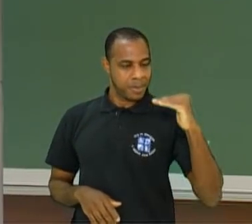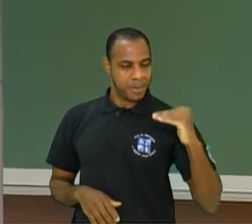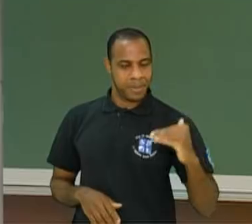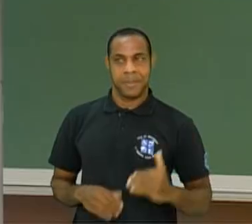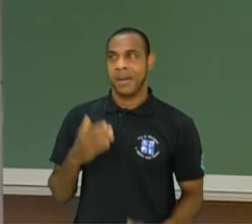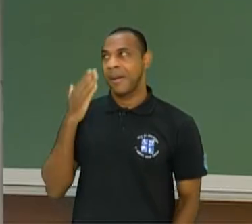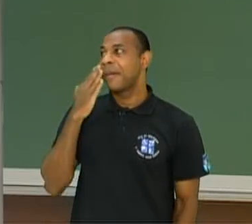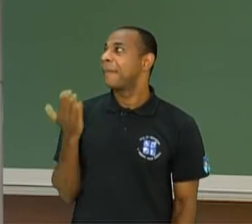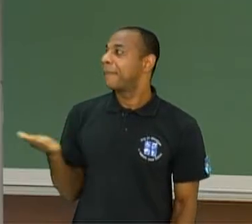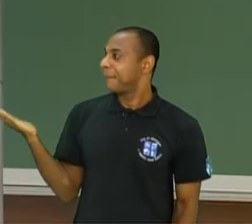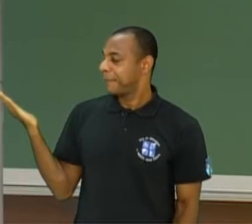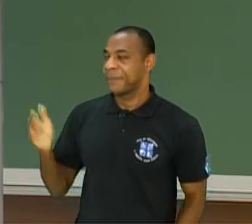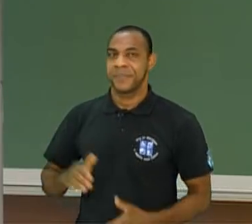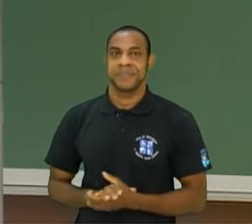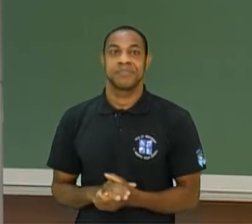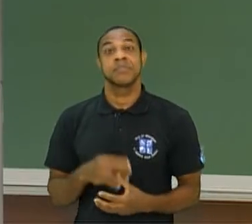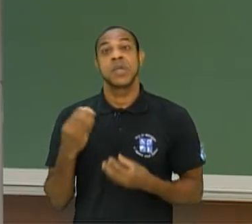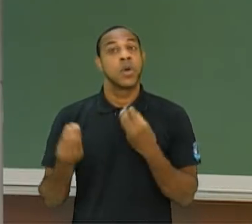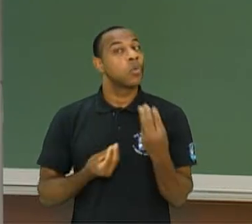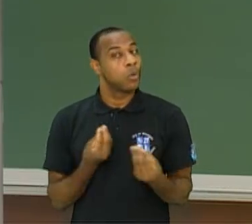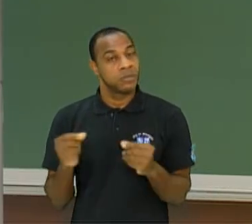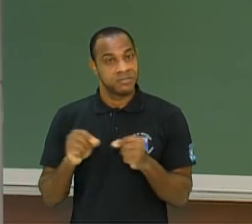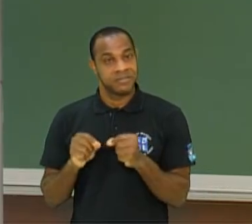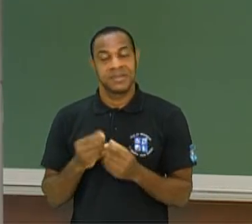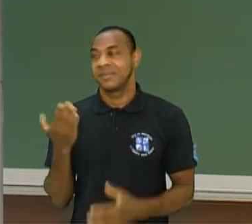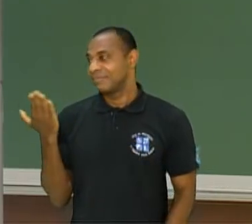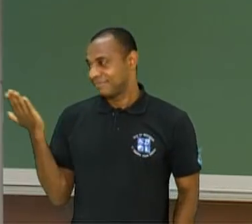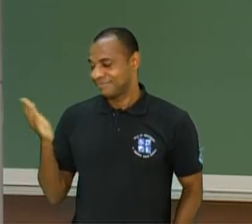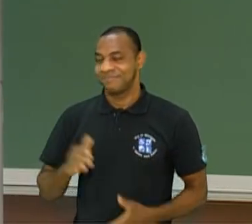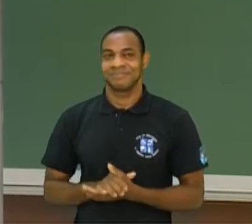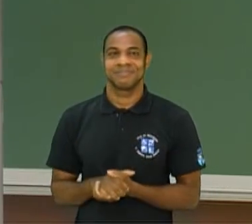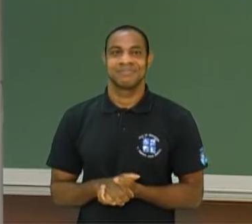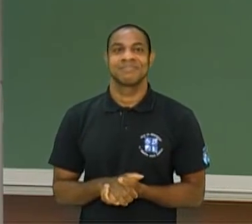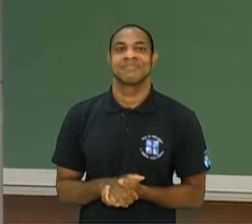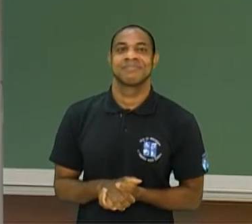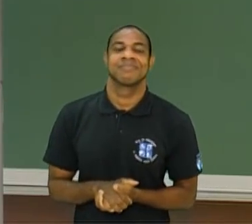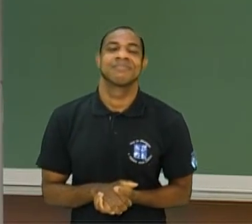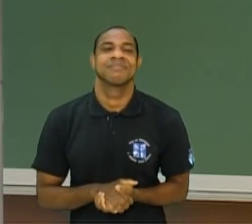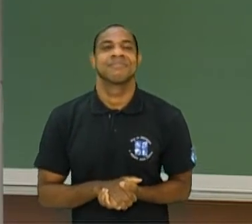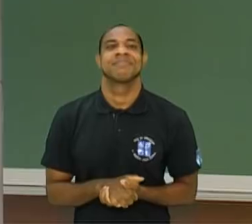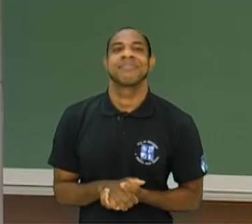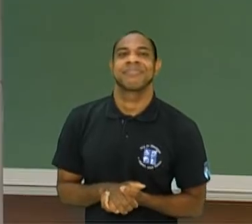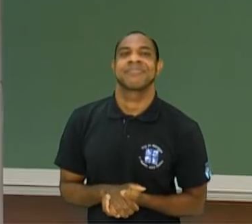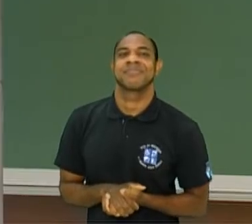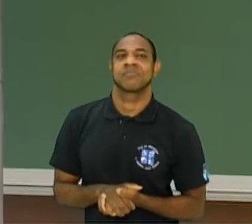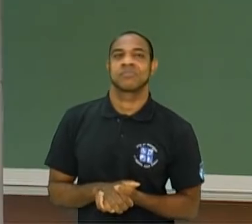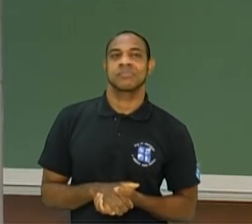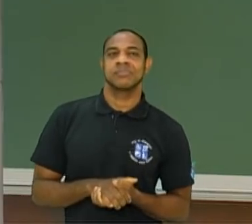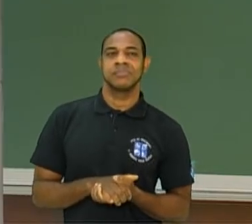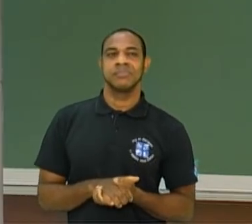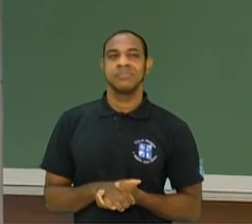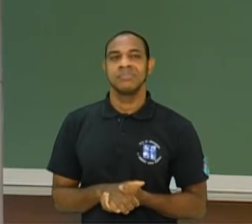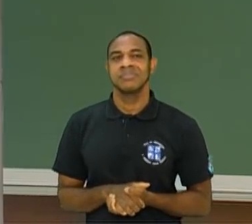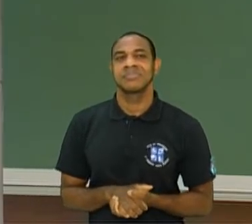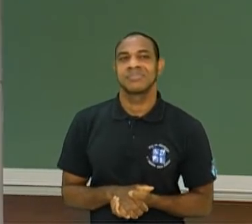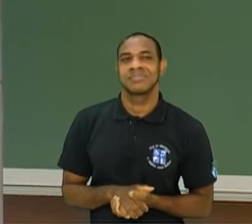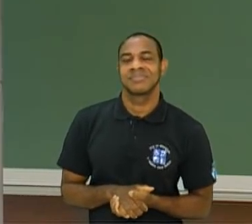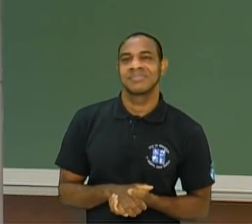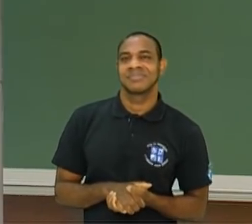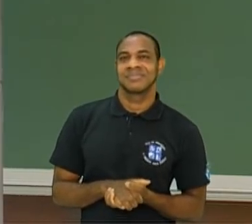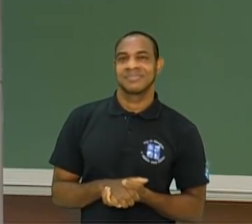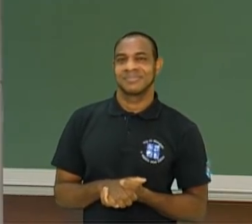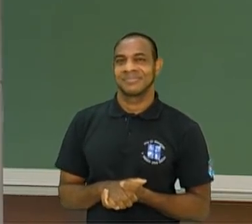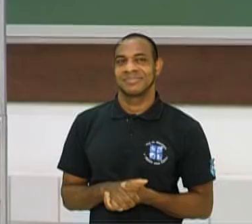trick or treating, make a treat bag, scare somebody, get candy ou curve